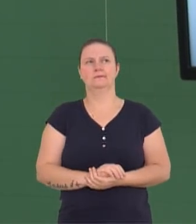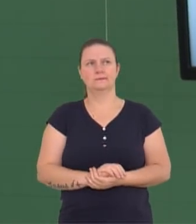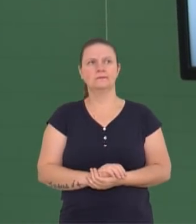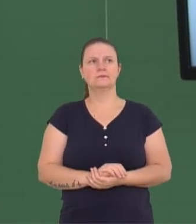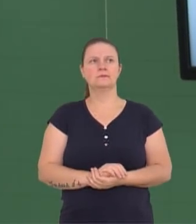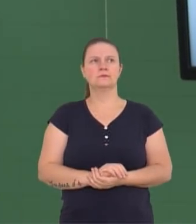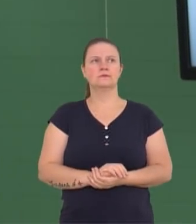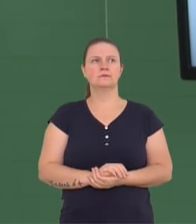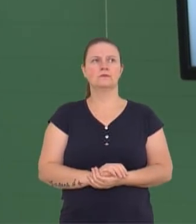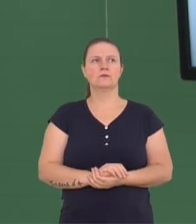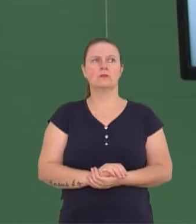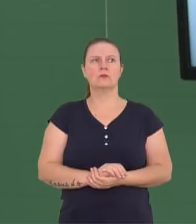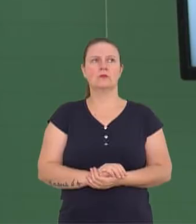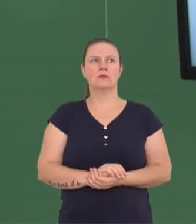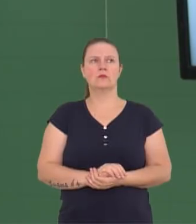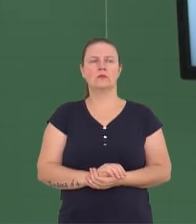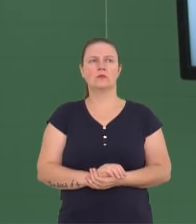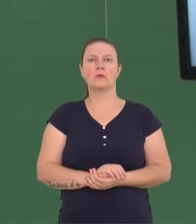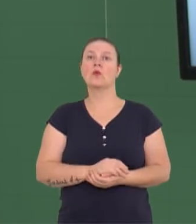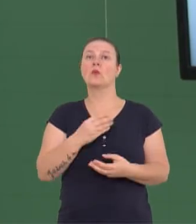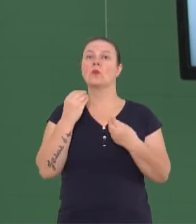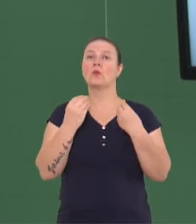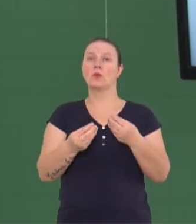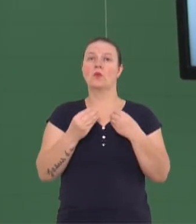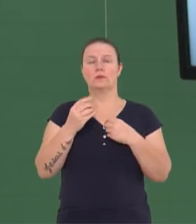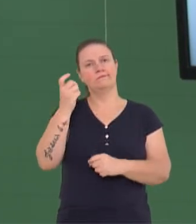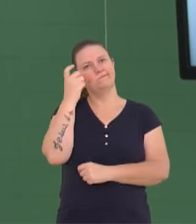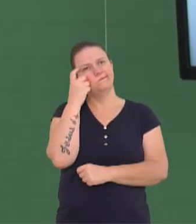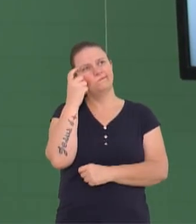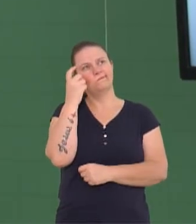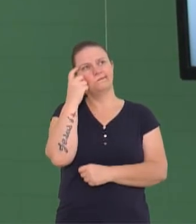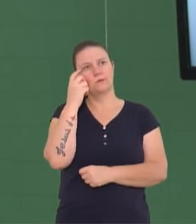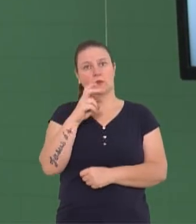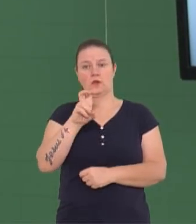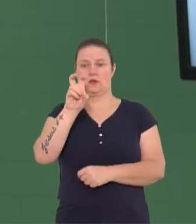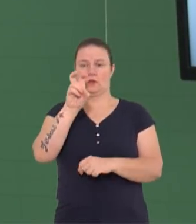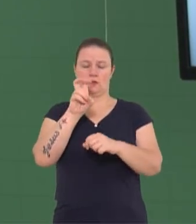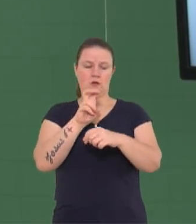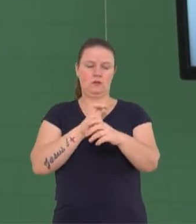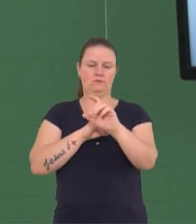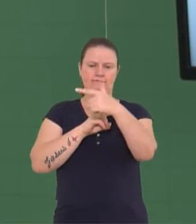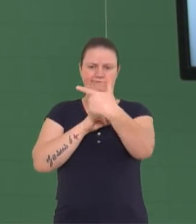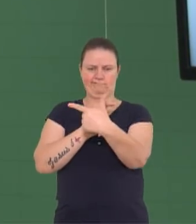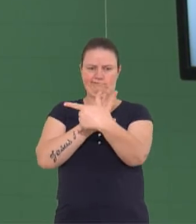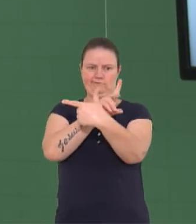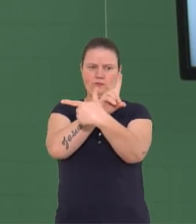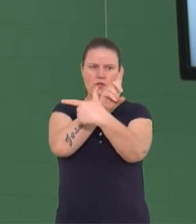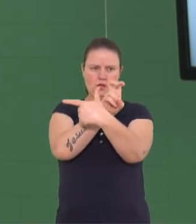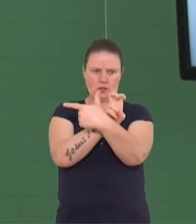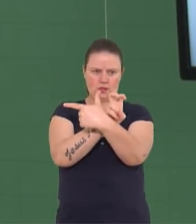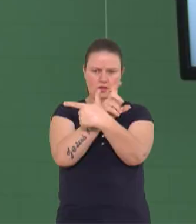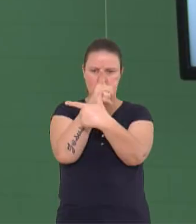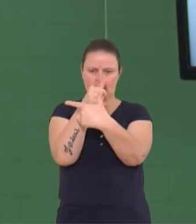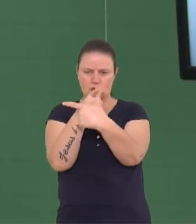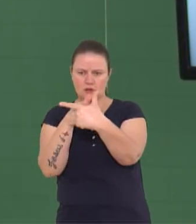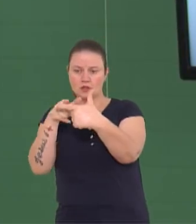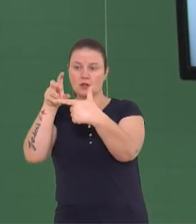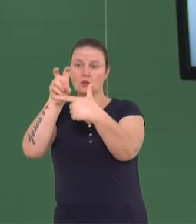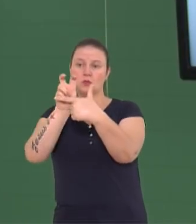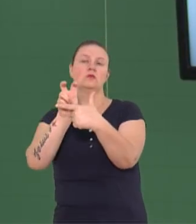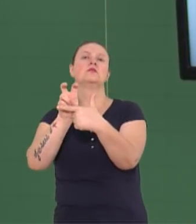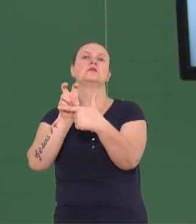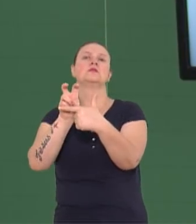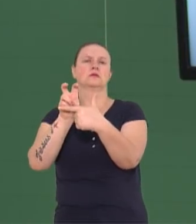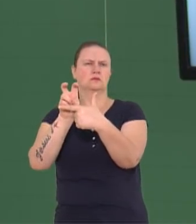aqui, ó. 5 vira 15, é só eu pensar 15 dividido por 5, vou pensar nessa divisão aqui,